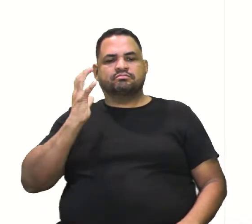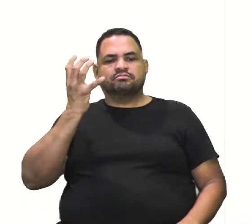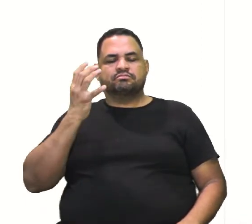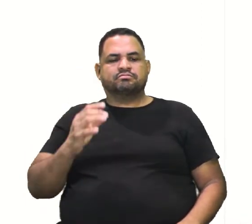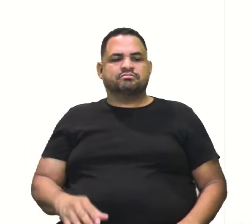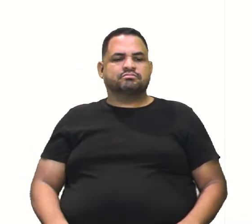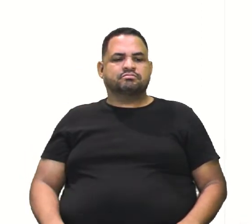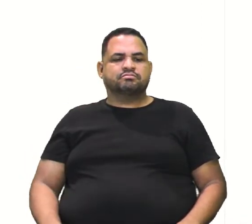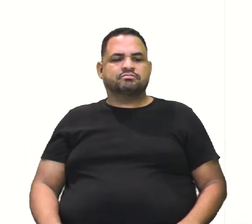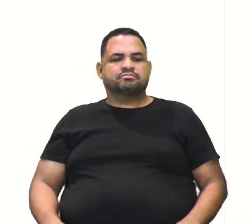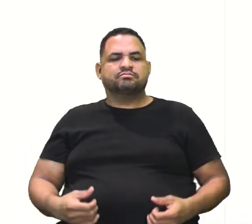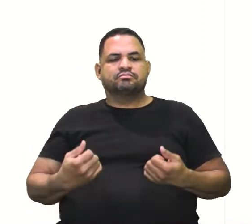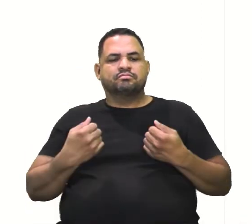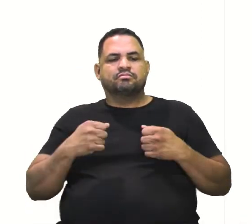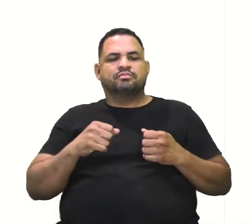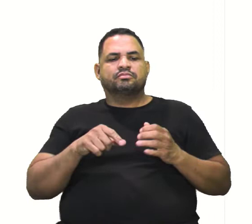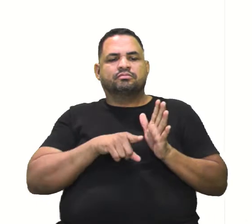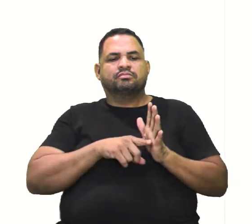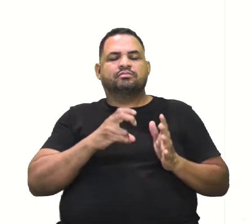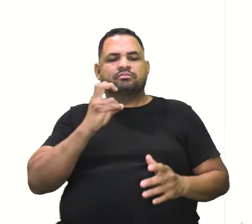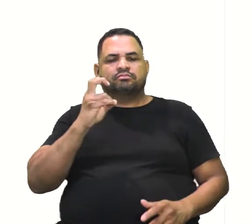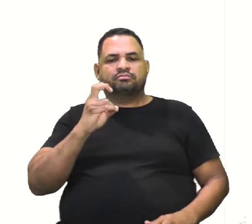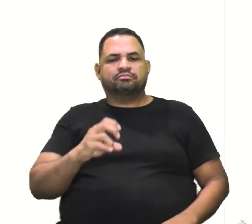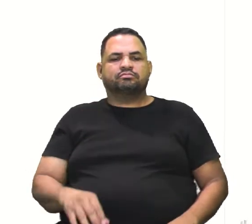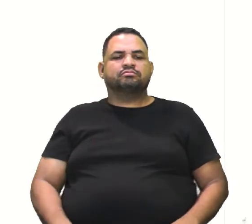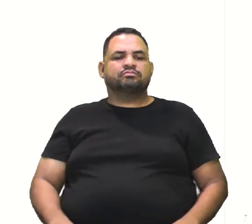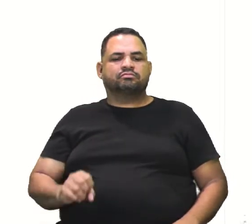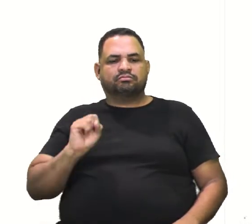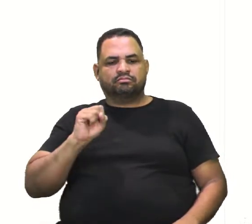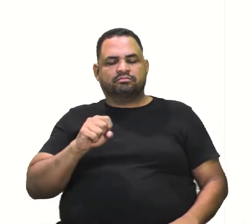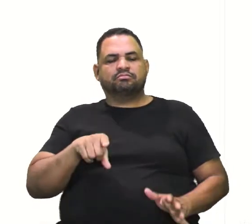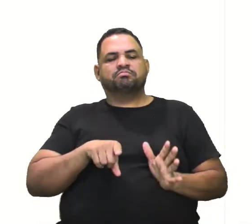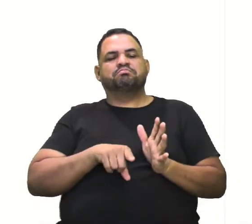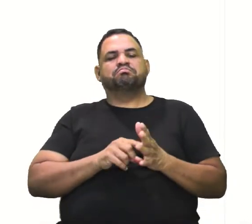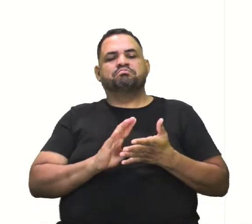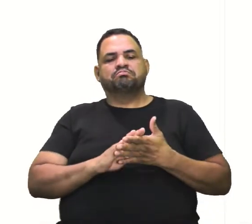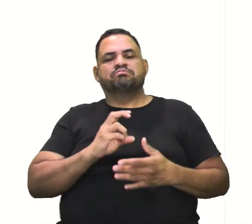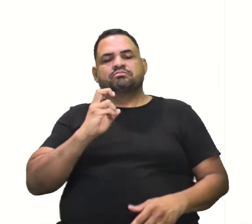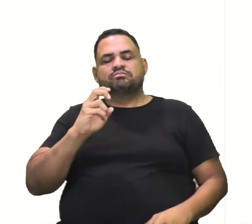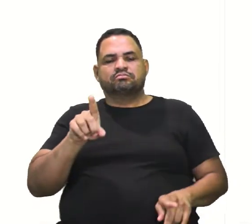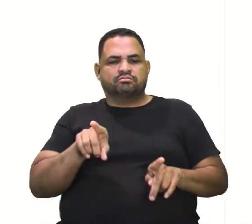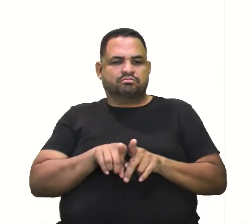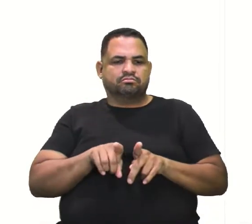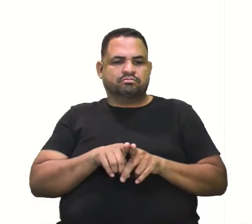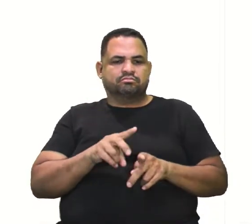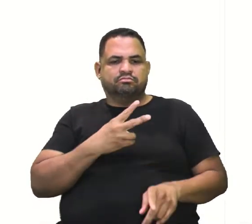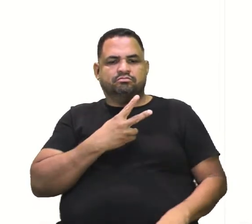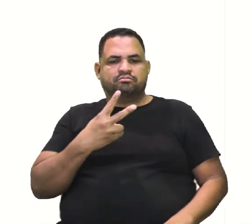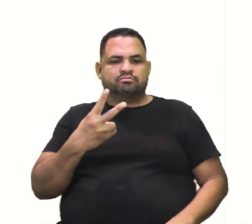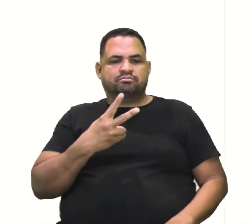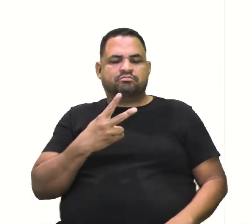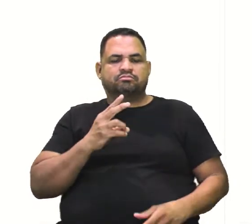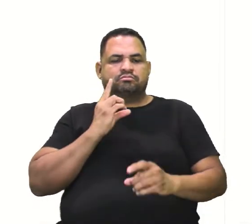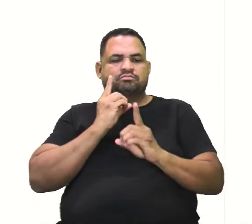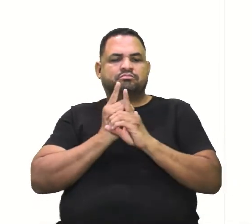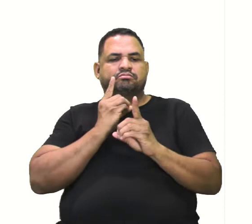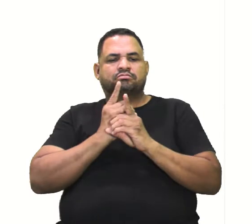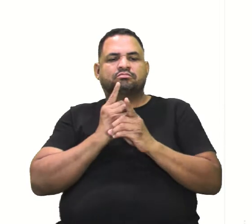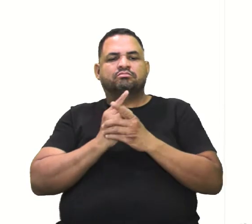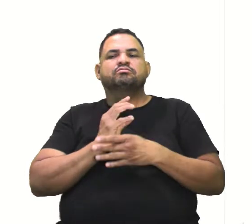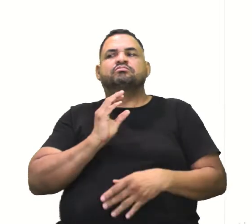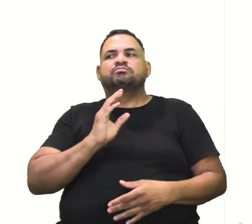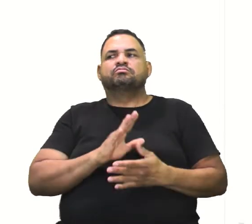solução pode ser o menos 5? Pode sim. Pode ser o 5? Pode. Então, os dois valores que a gente encontrou